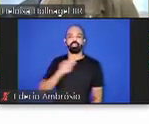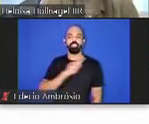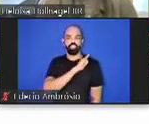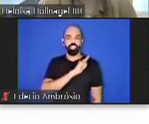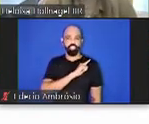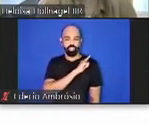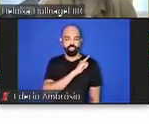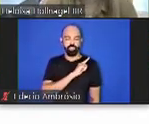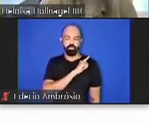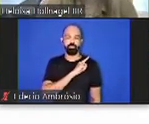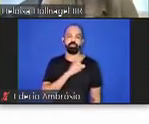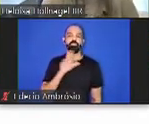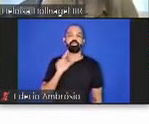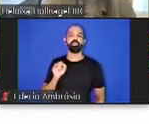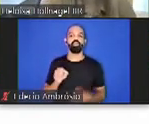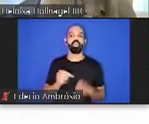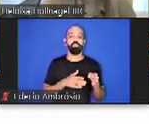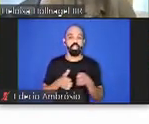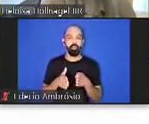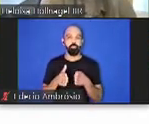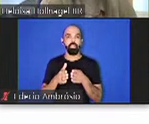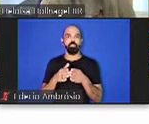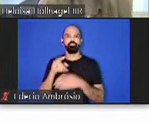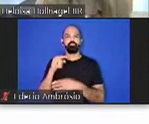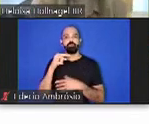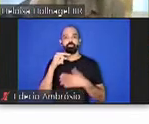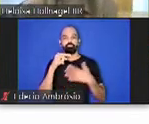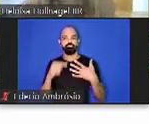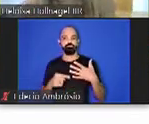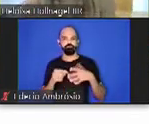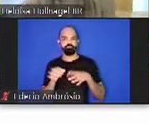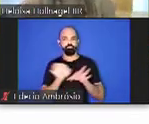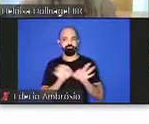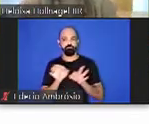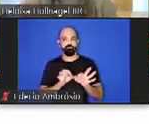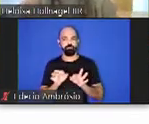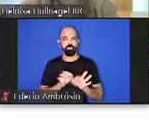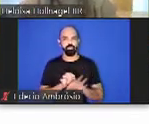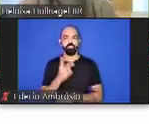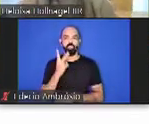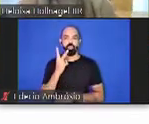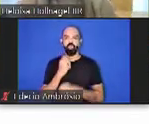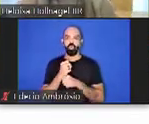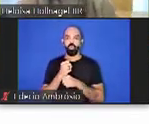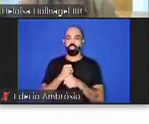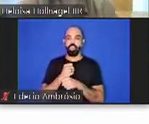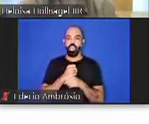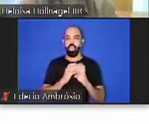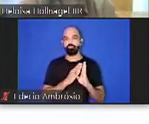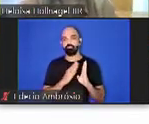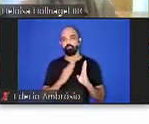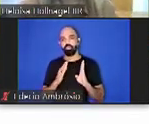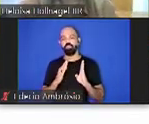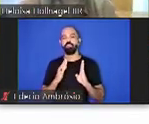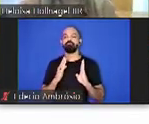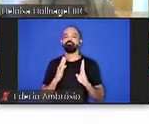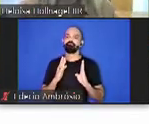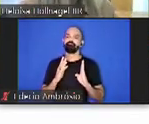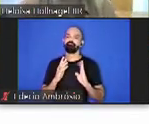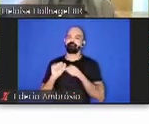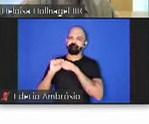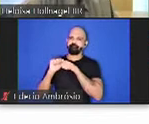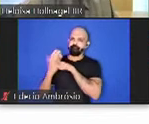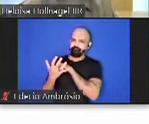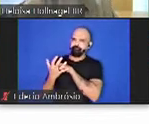do encaminhamento destes projetos ao longo dos dois primeiros anos, apesar da pandemia, eu